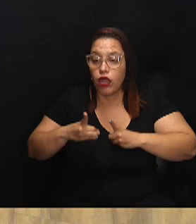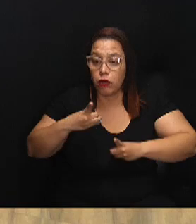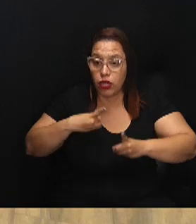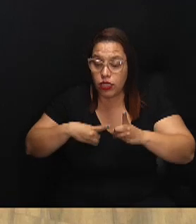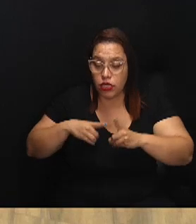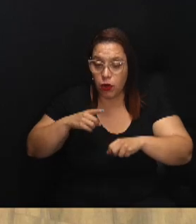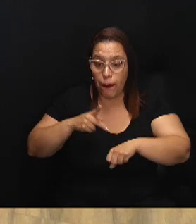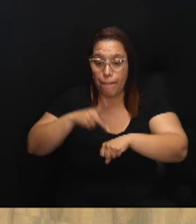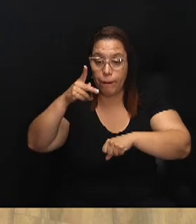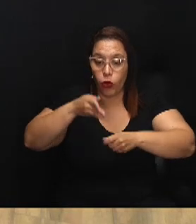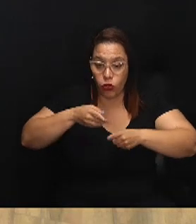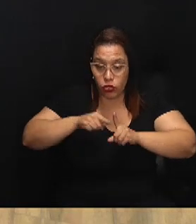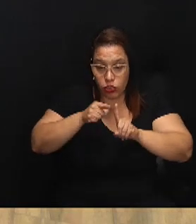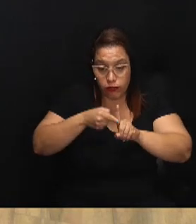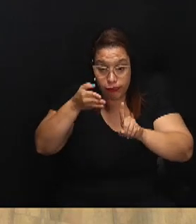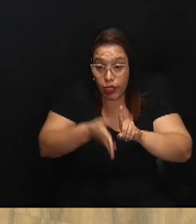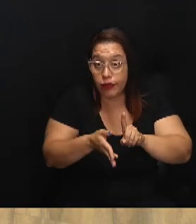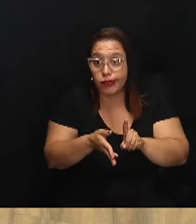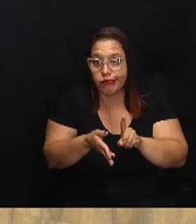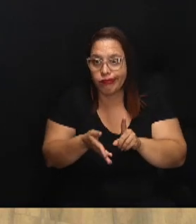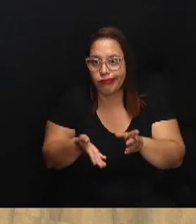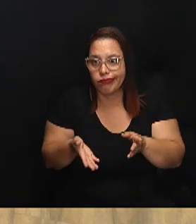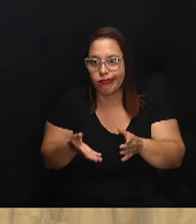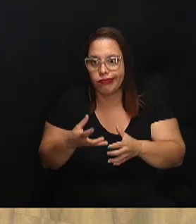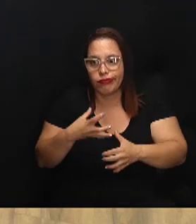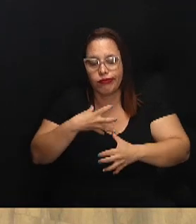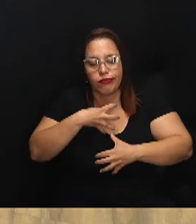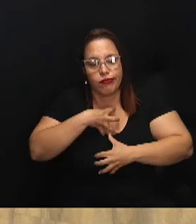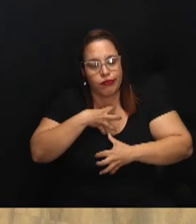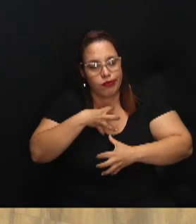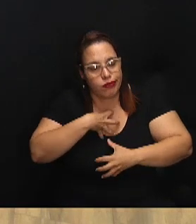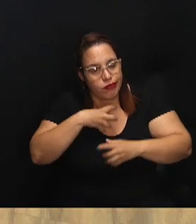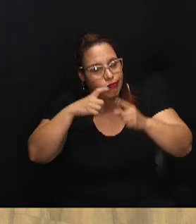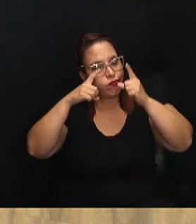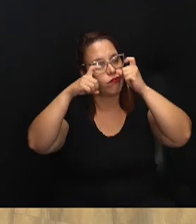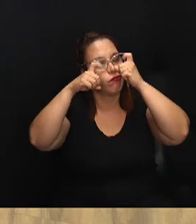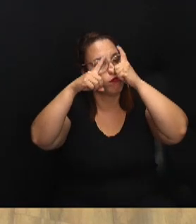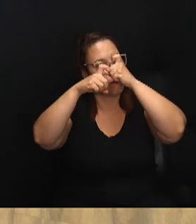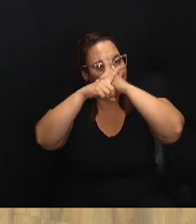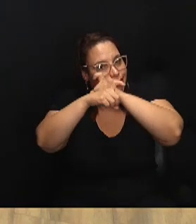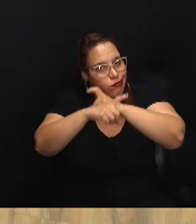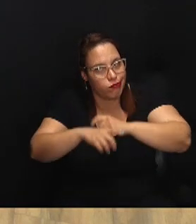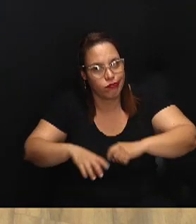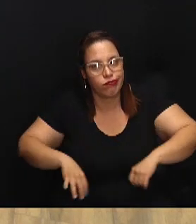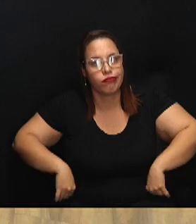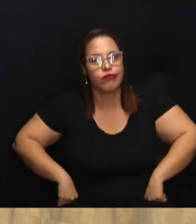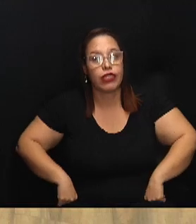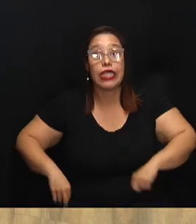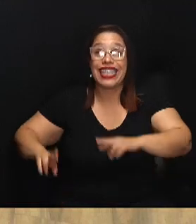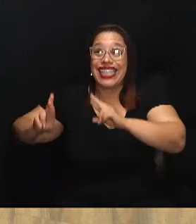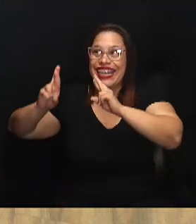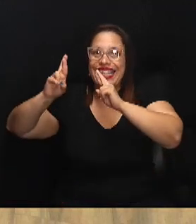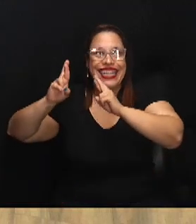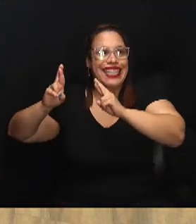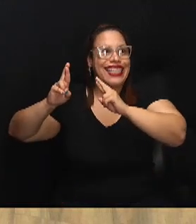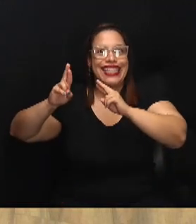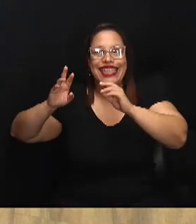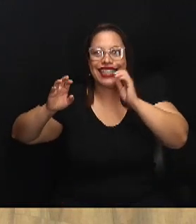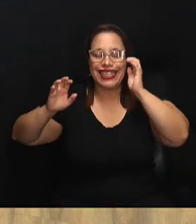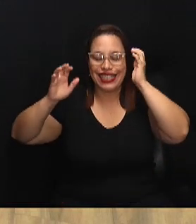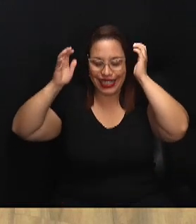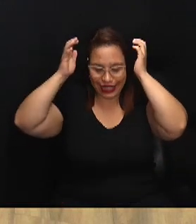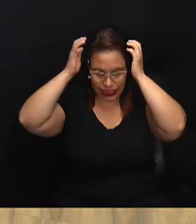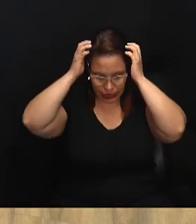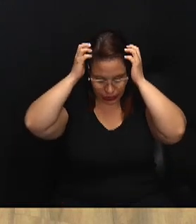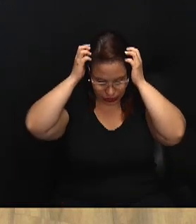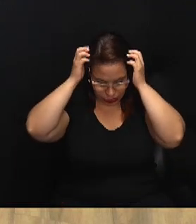exemplo. Sim. É um momento emocionalmente muito complicado, tá? Até mesmo por expectativas que as pessoas colocam